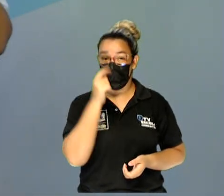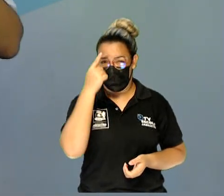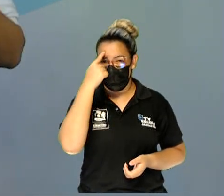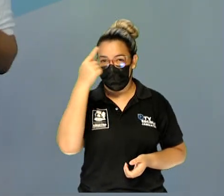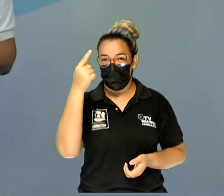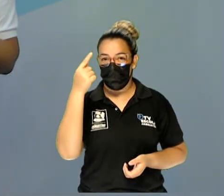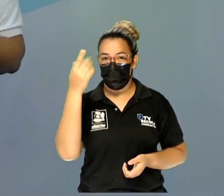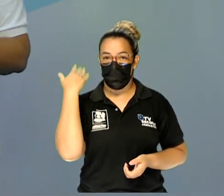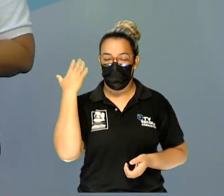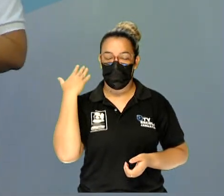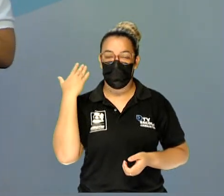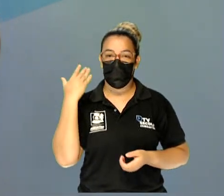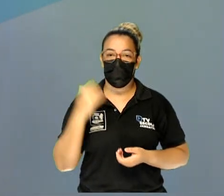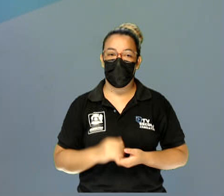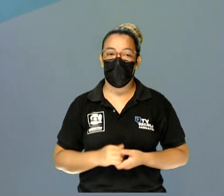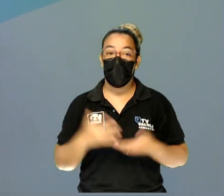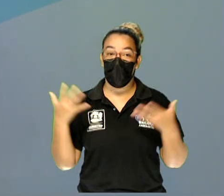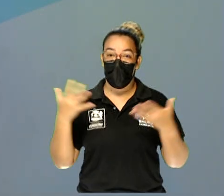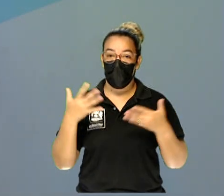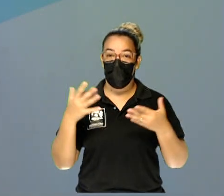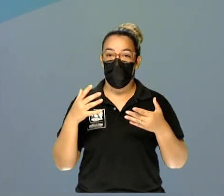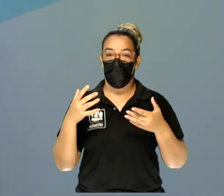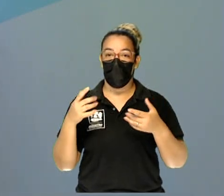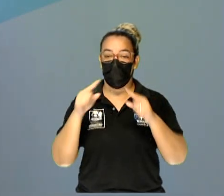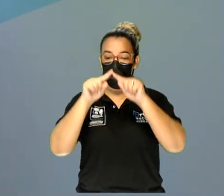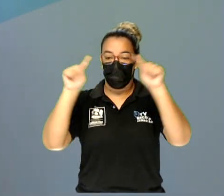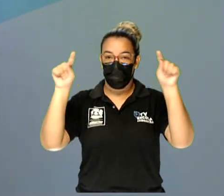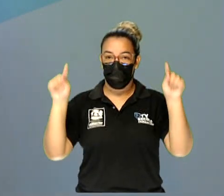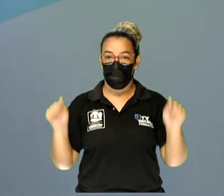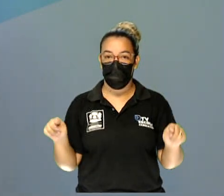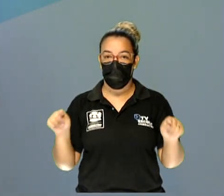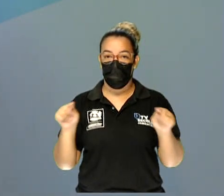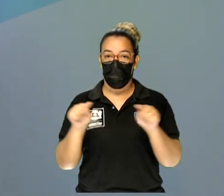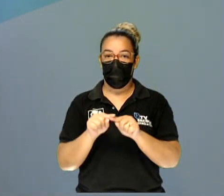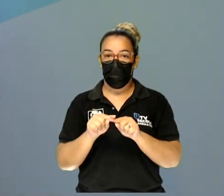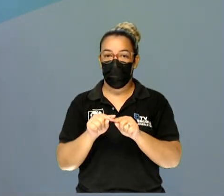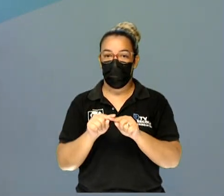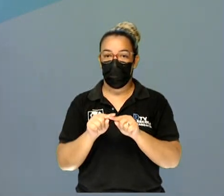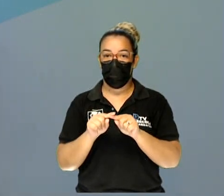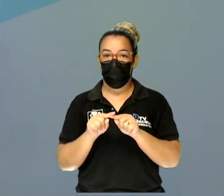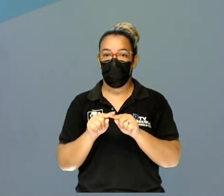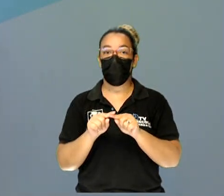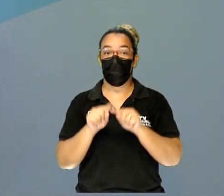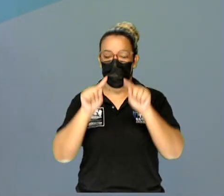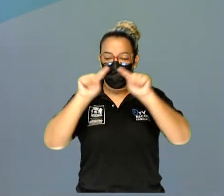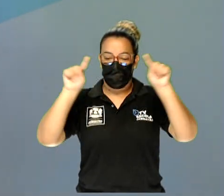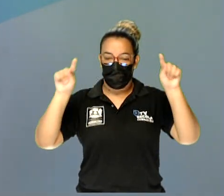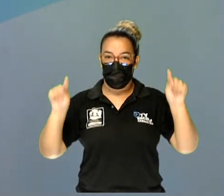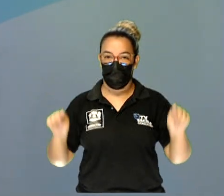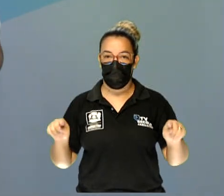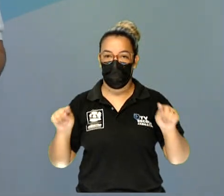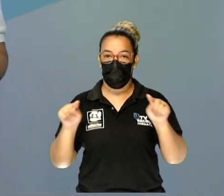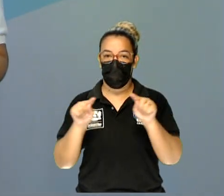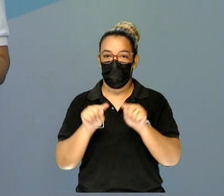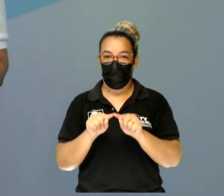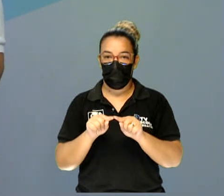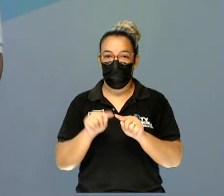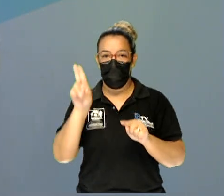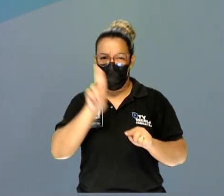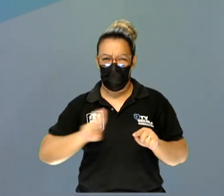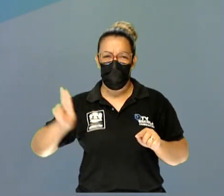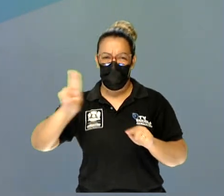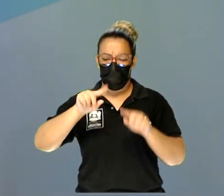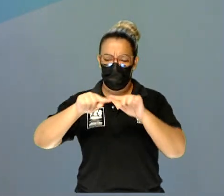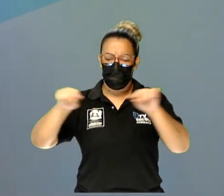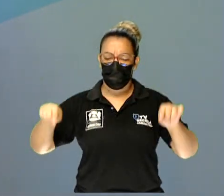fez de material dourado. Agora eu estou trazendo aqui, né, no algoritmo convencional, que é a continha que a gente usa muito em sala